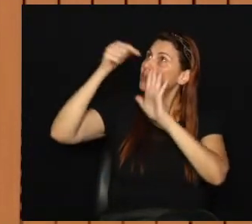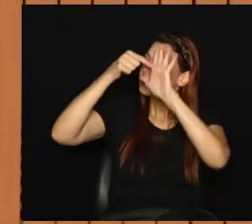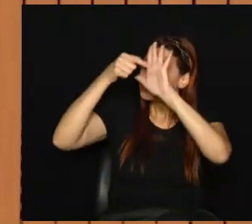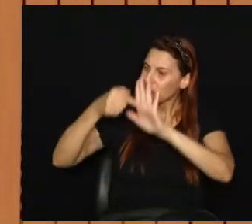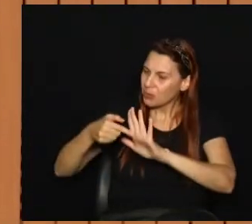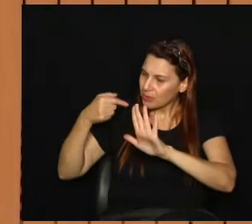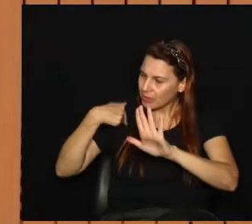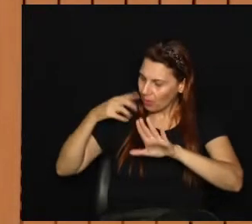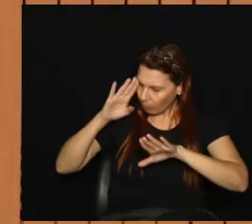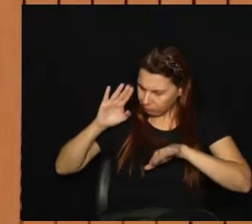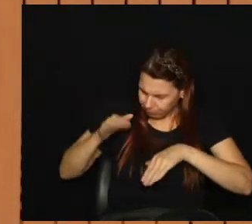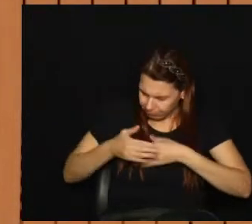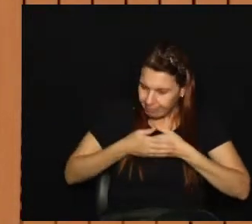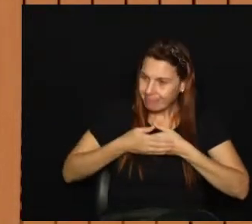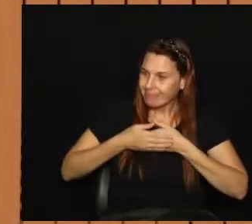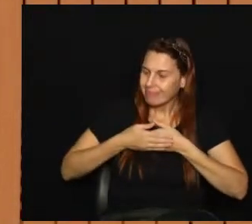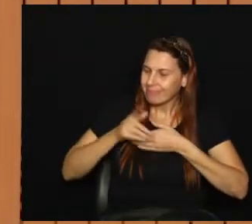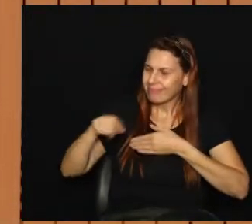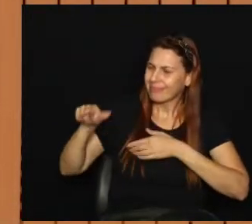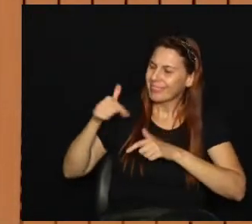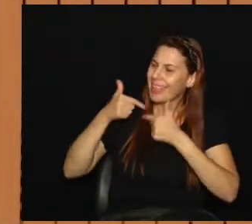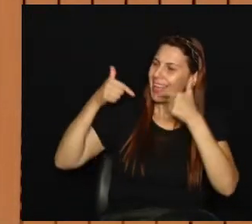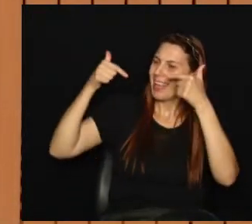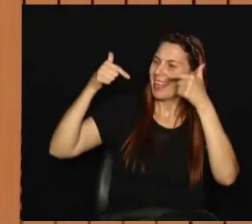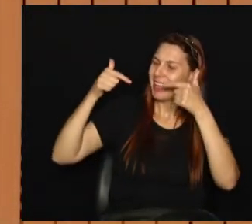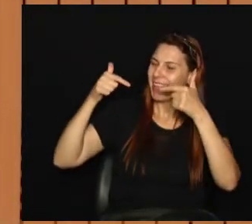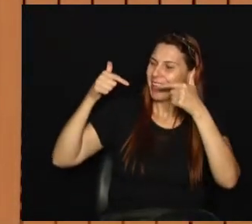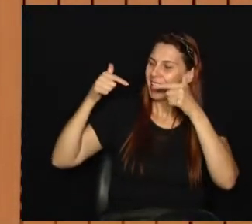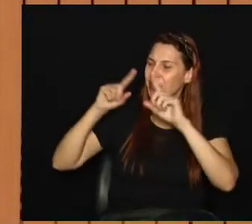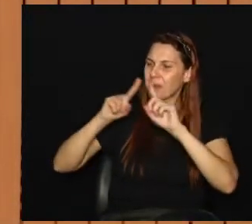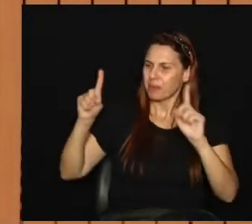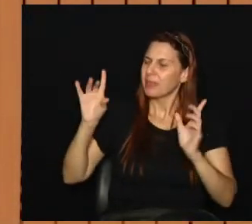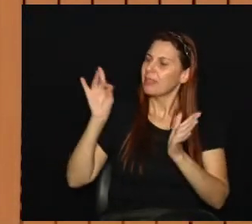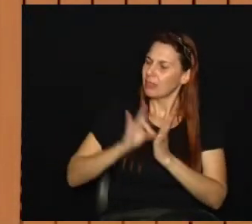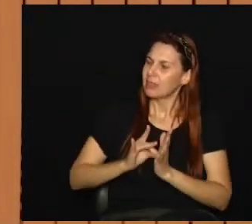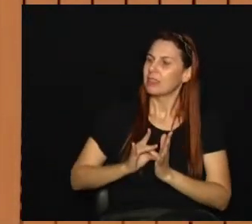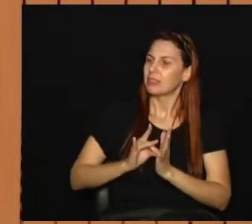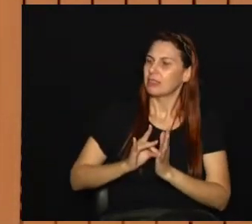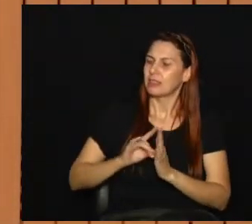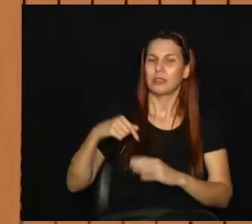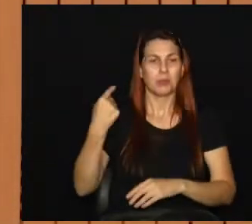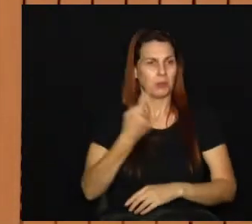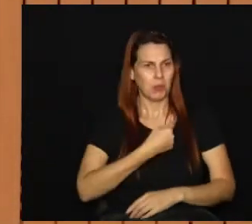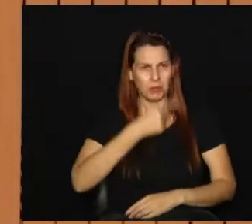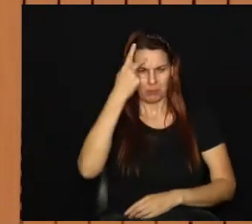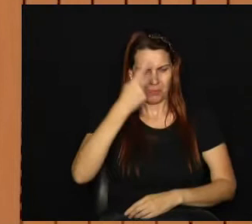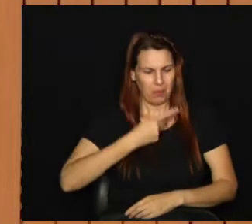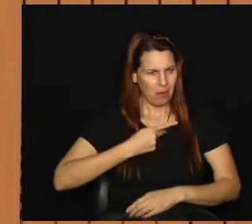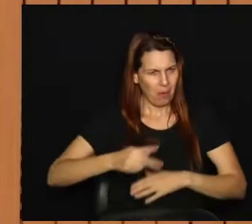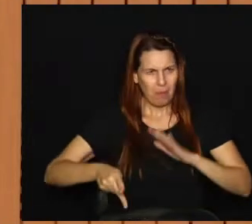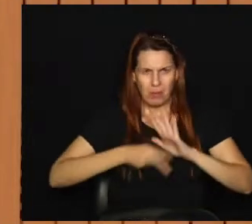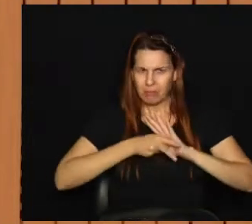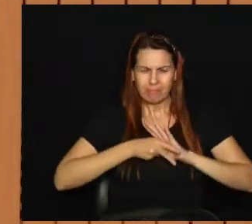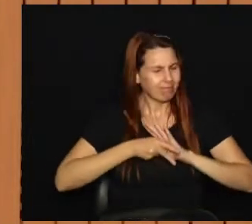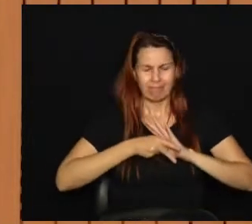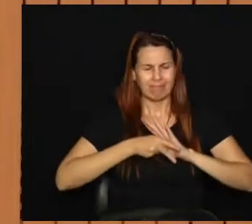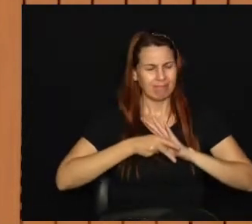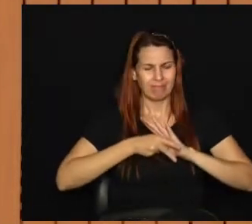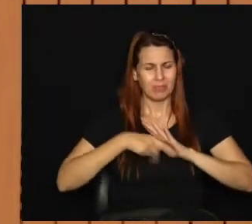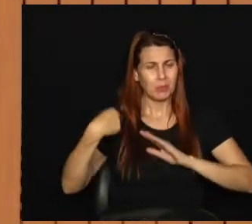eu desapareça, né? Eles deram risada, né? Mas essa é a verdade. A gente não faz para nós, a gente faz para os outros,